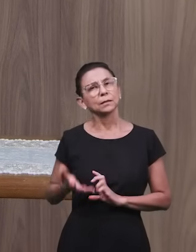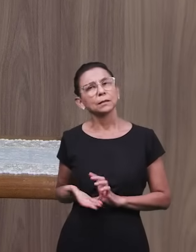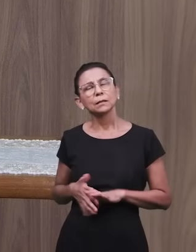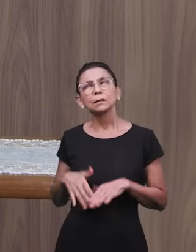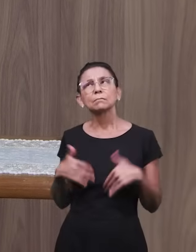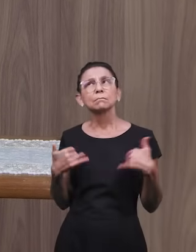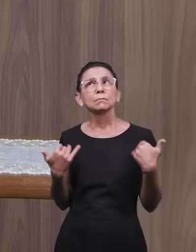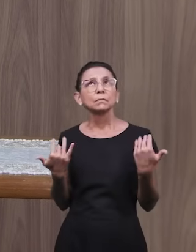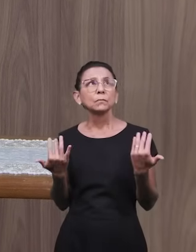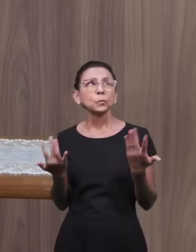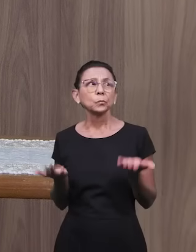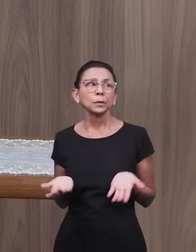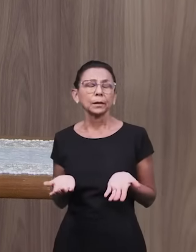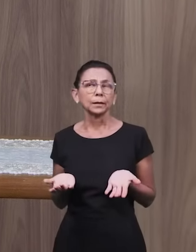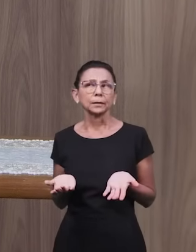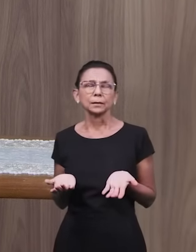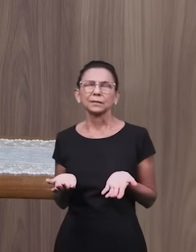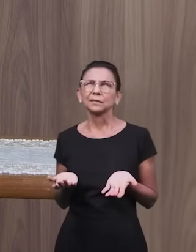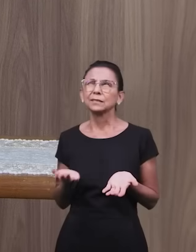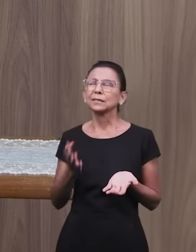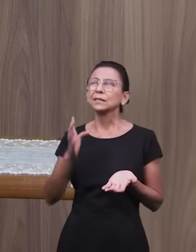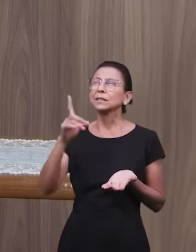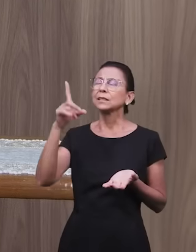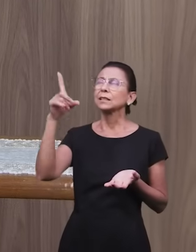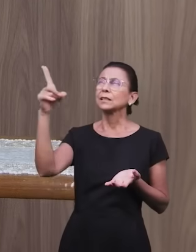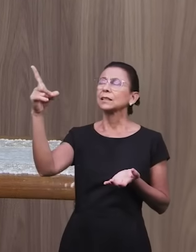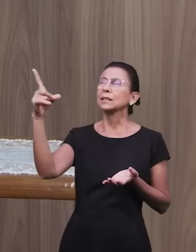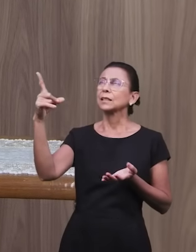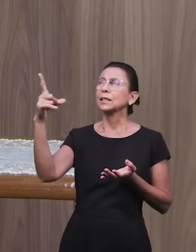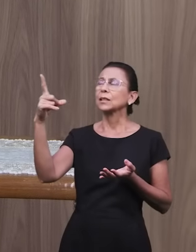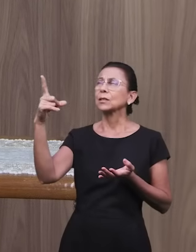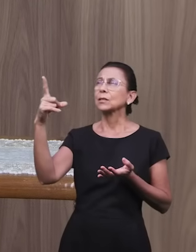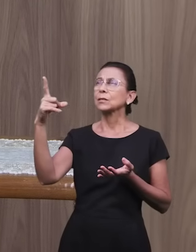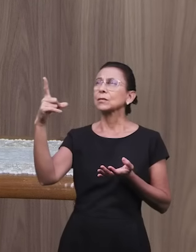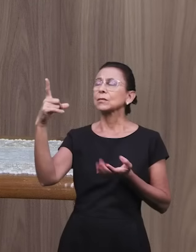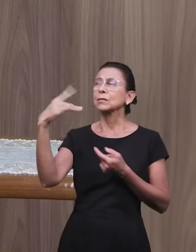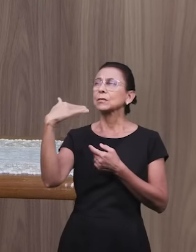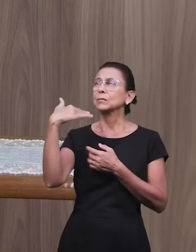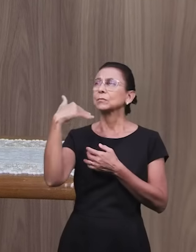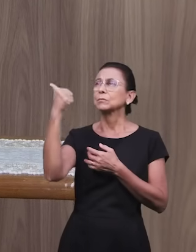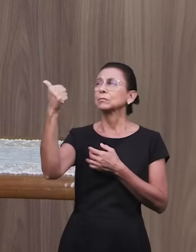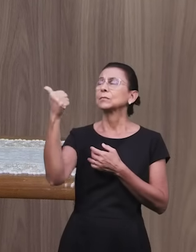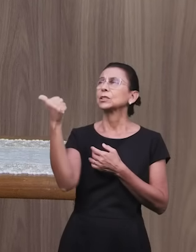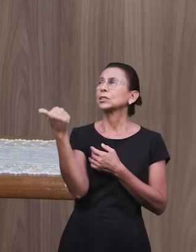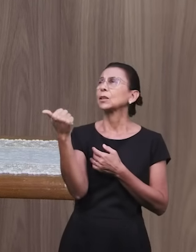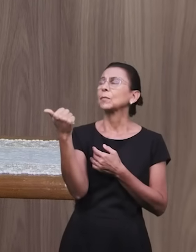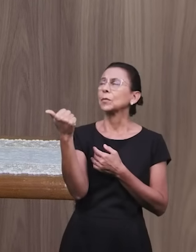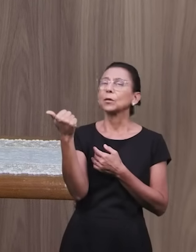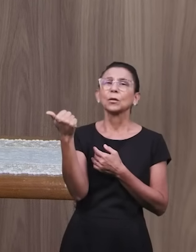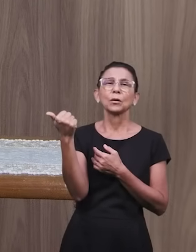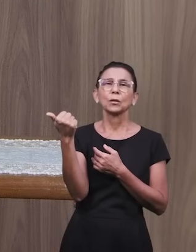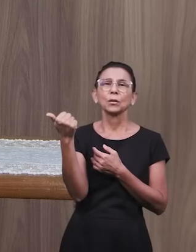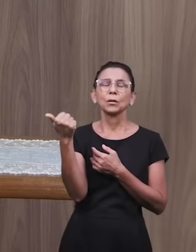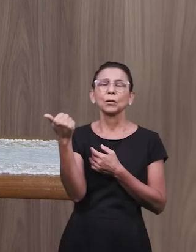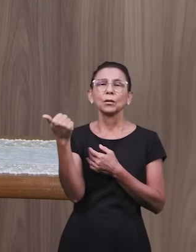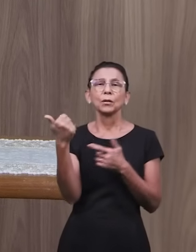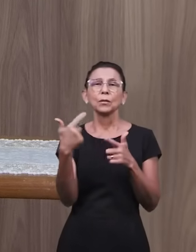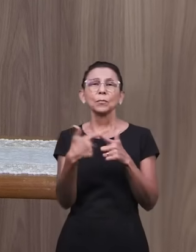mas por que é que Deus me separou como virgem, quer dizer, como uma pessoa